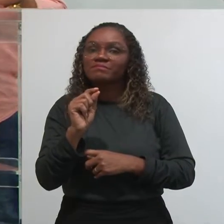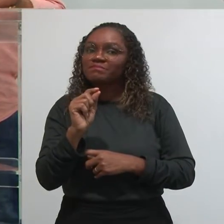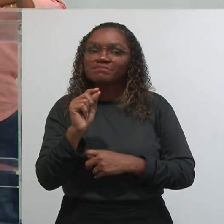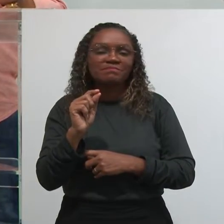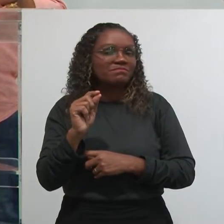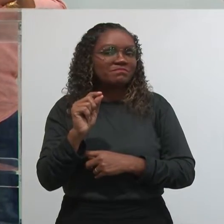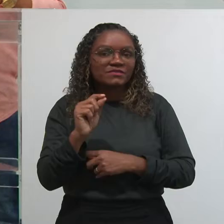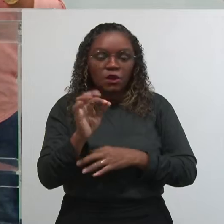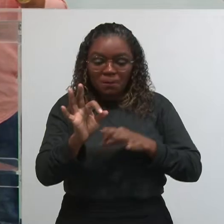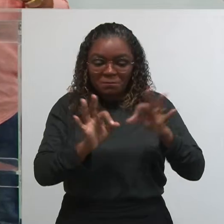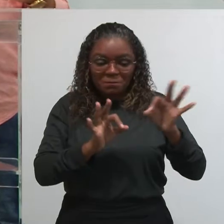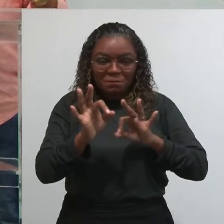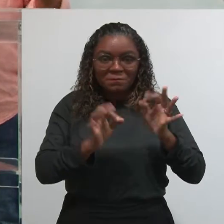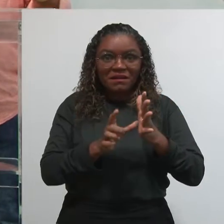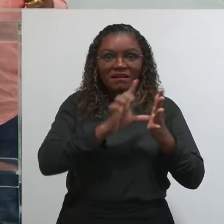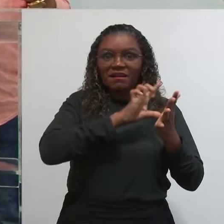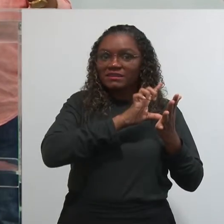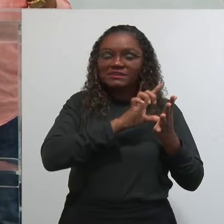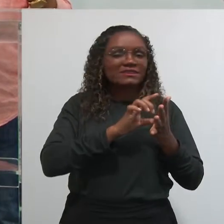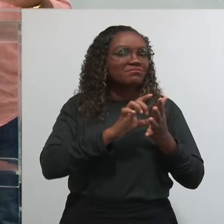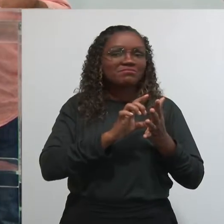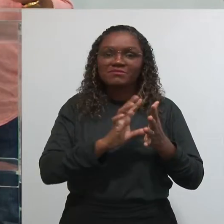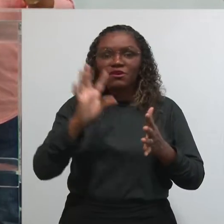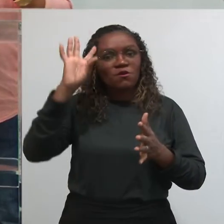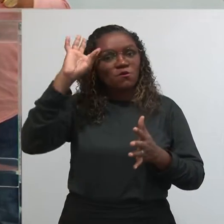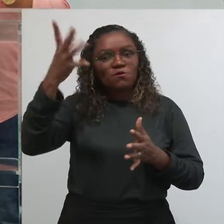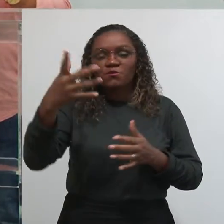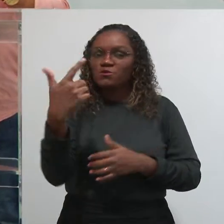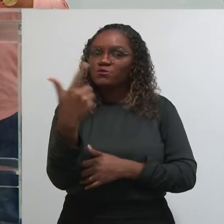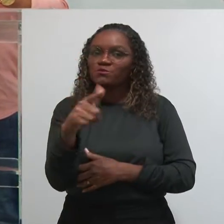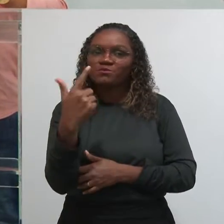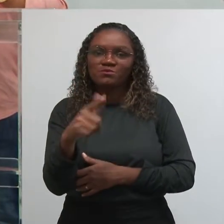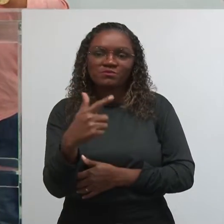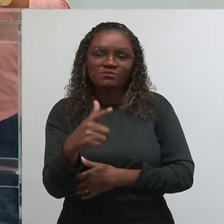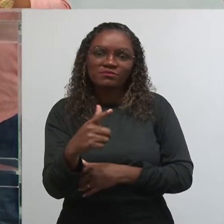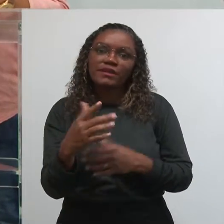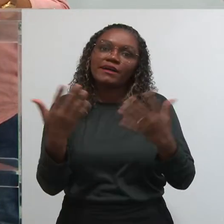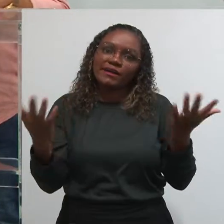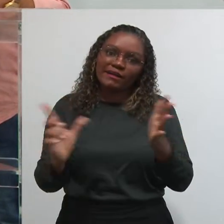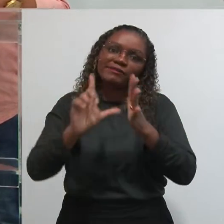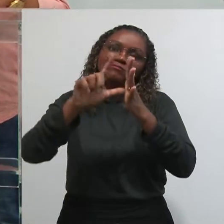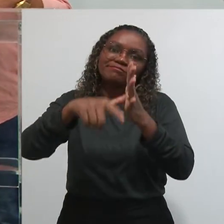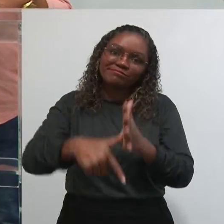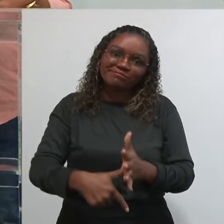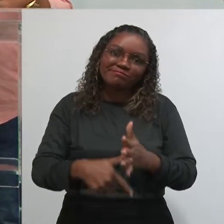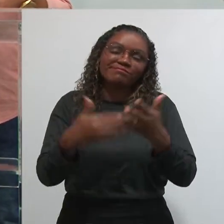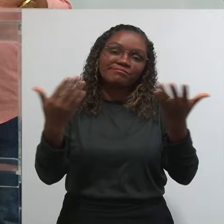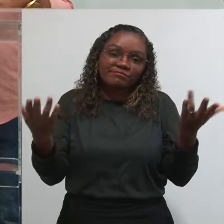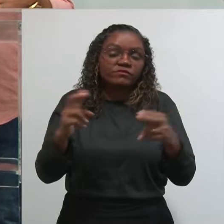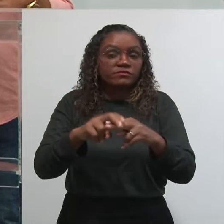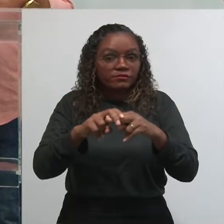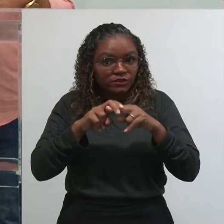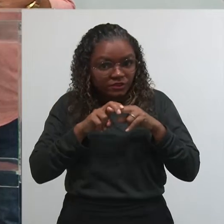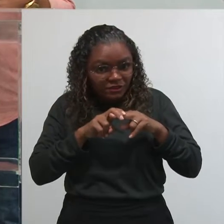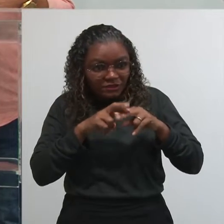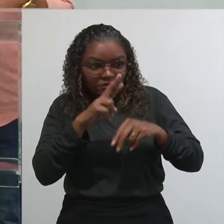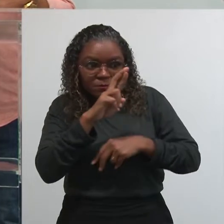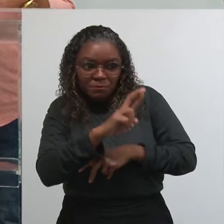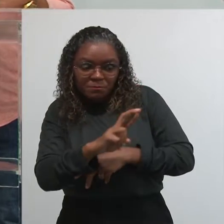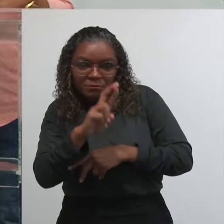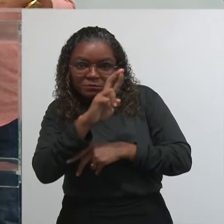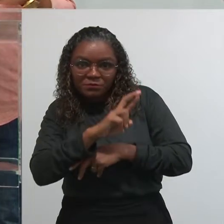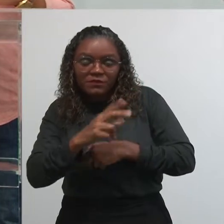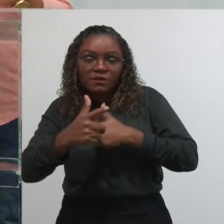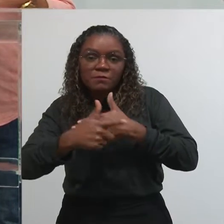foi planejado, não aconteceu nada do que foi previsto. Por quê? Né? Aí é um pouco tarde, certo? Então, o monitoramento, ele cumpre também esse